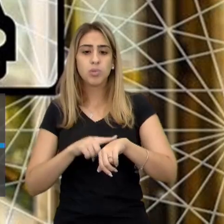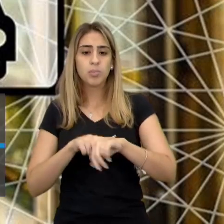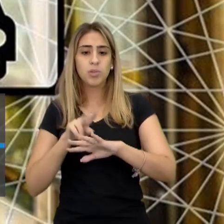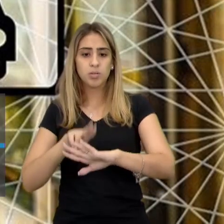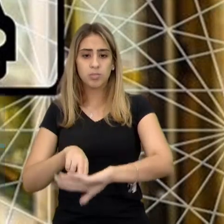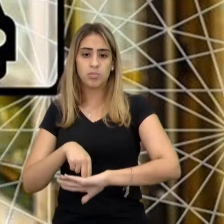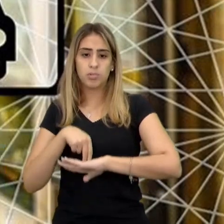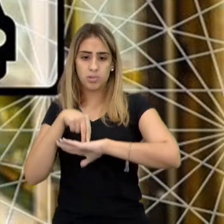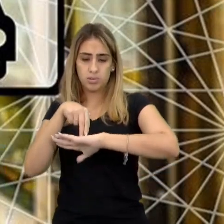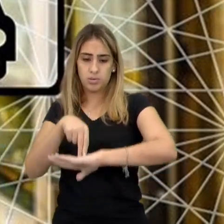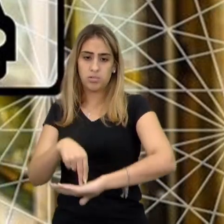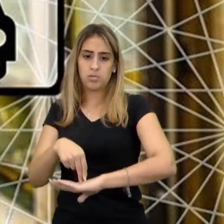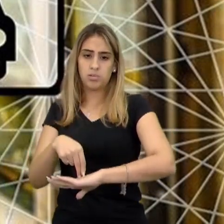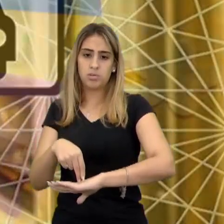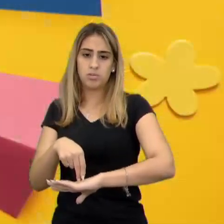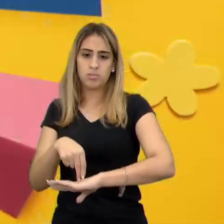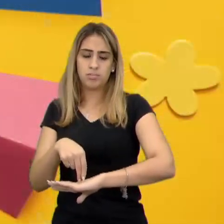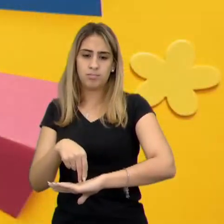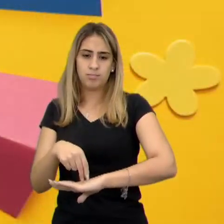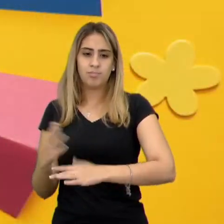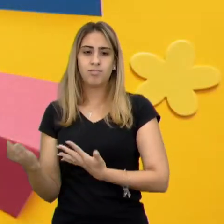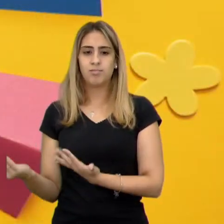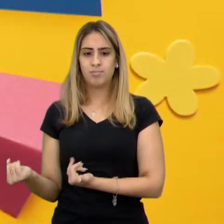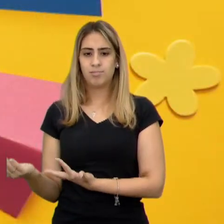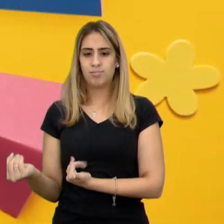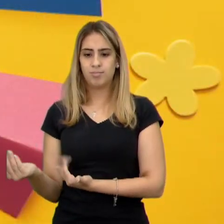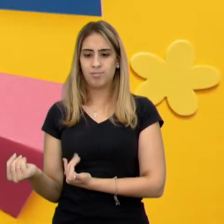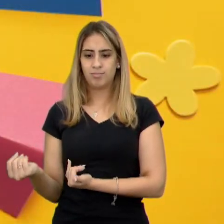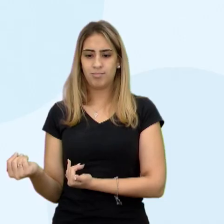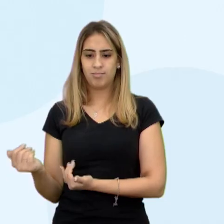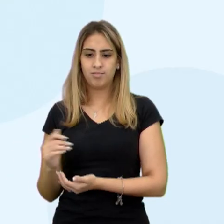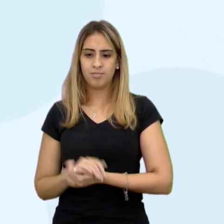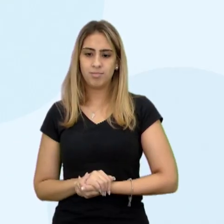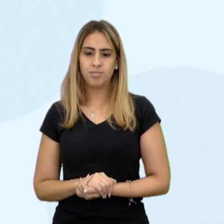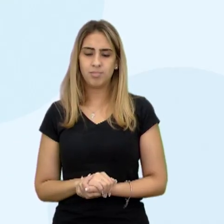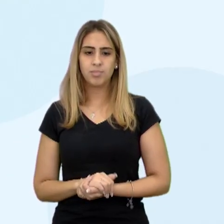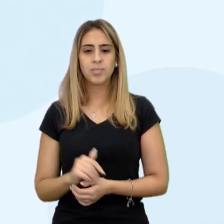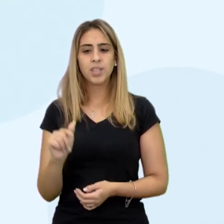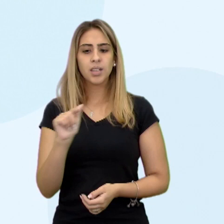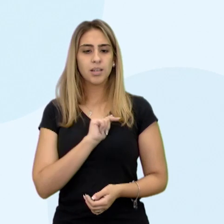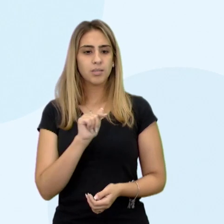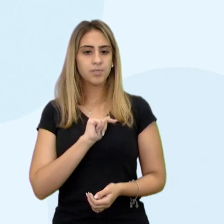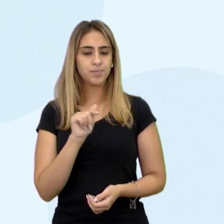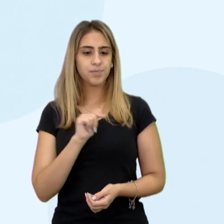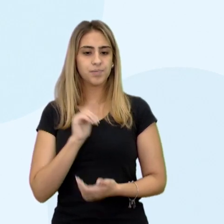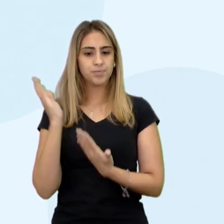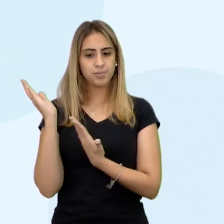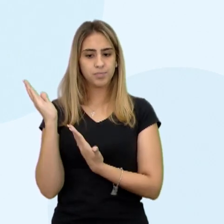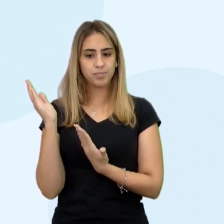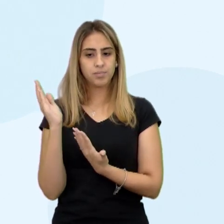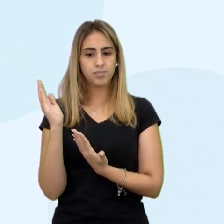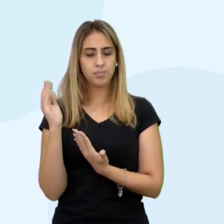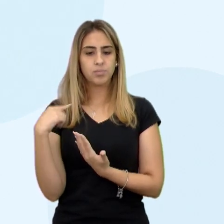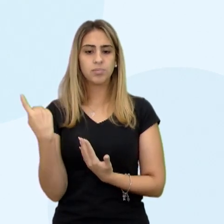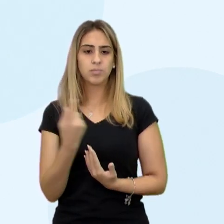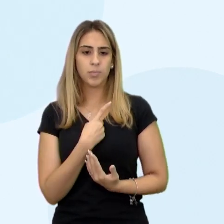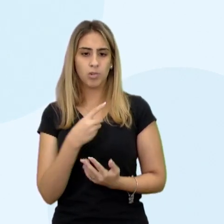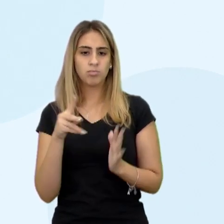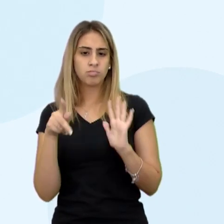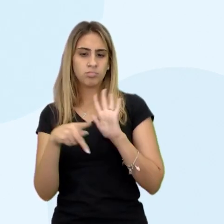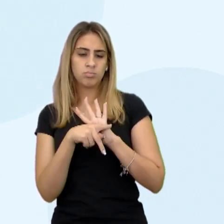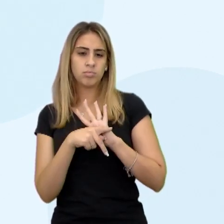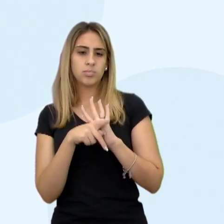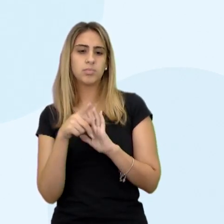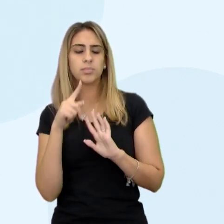protagonismo juvenil. É o seu momento, olha aí na tela para vocês. Tchan, tchan, tchan, tchan. Temos aí, então, o nosso repertório pessoal.